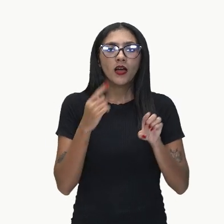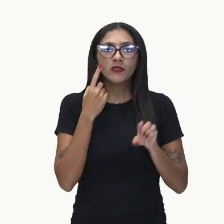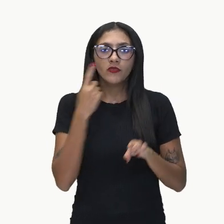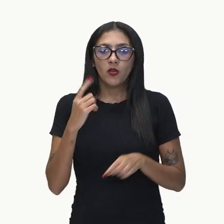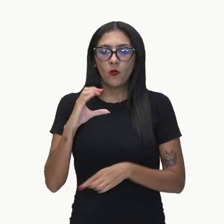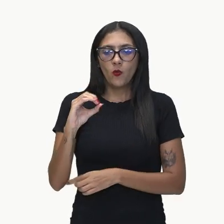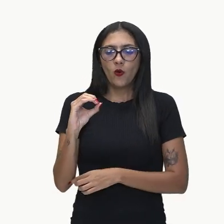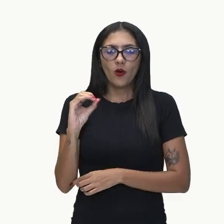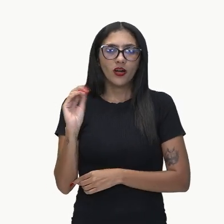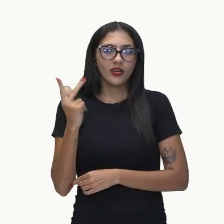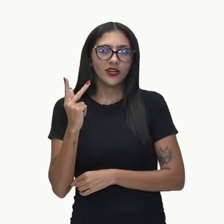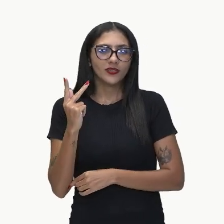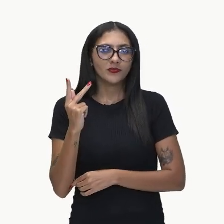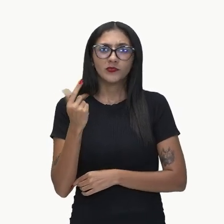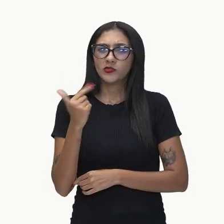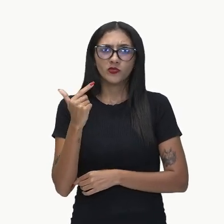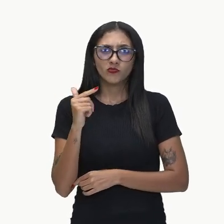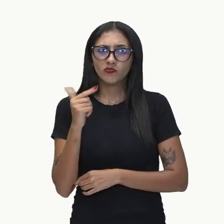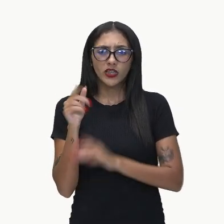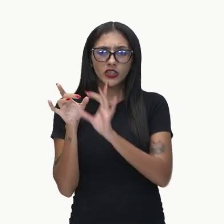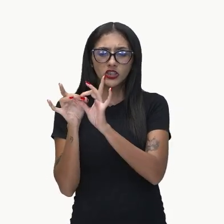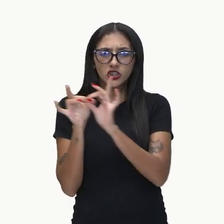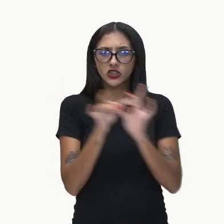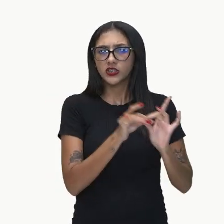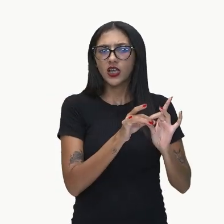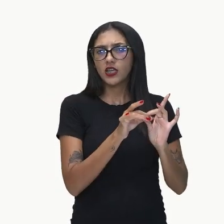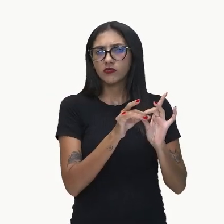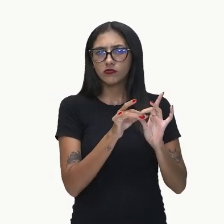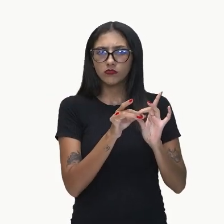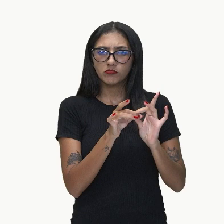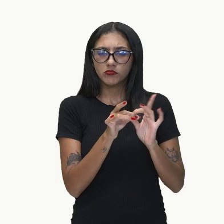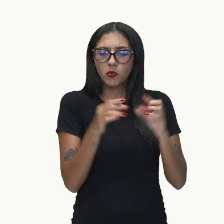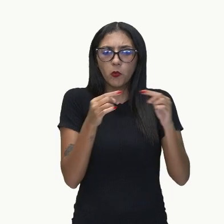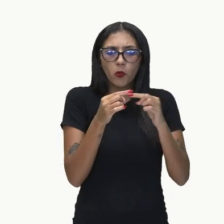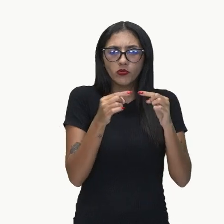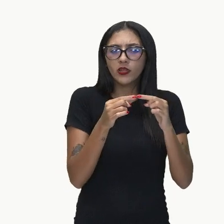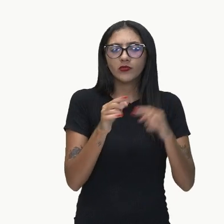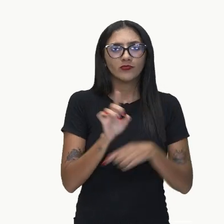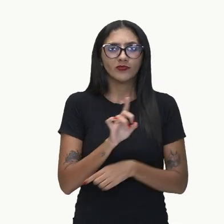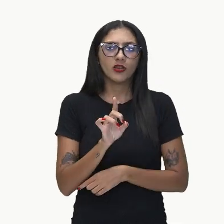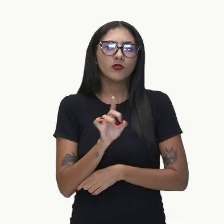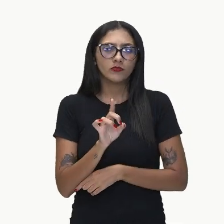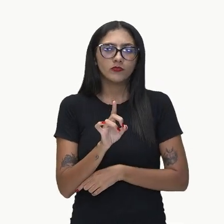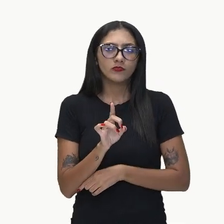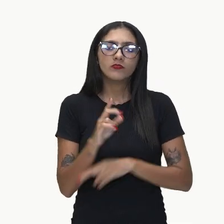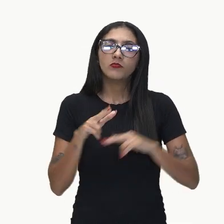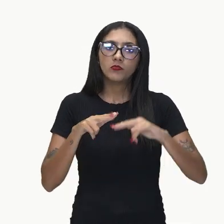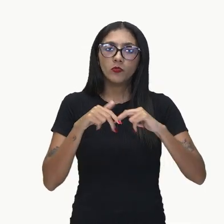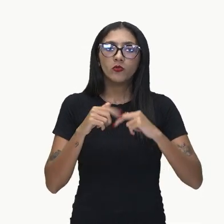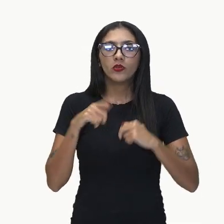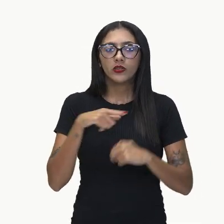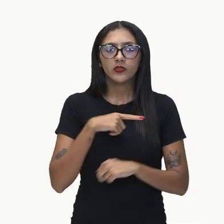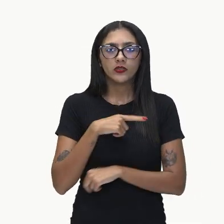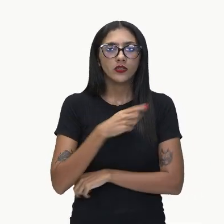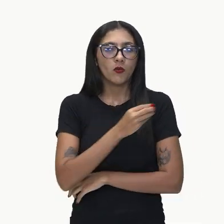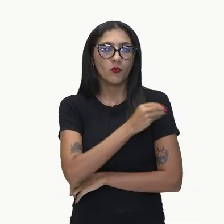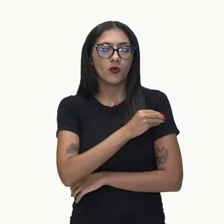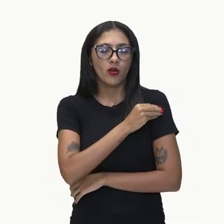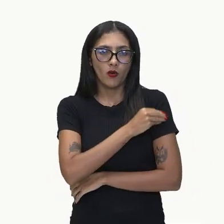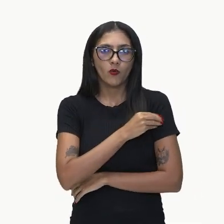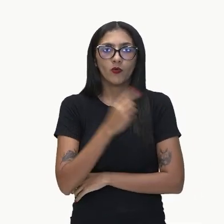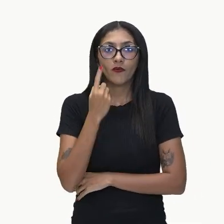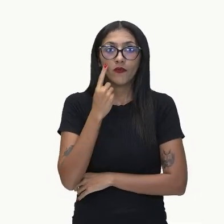está ligada diretamente aqui, ó, no anel aromático, por isso que ele é um álcool. Essa hidroxila está ligada